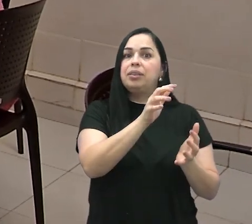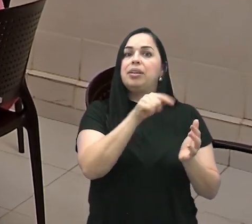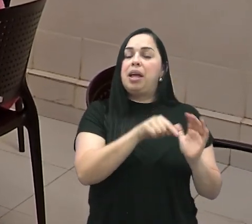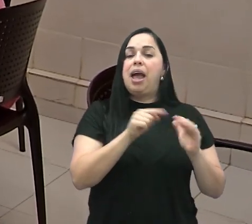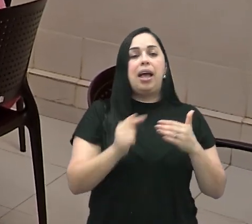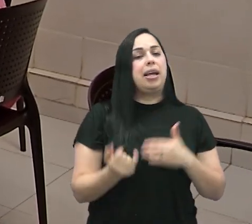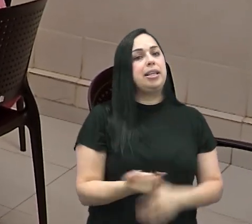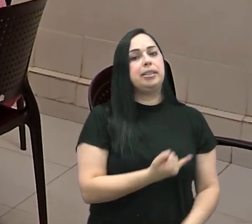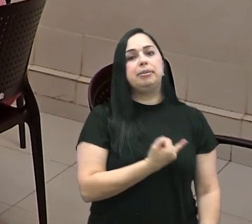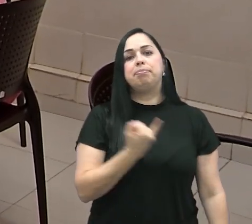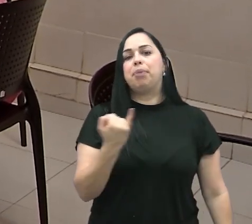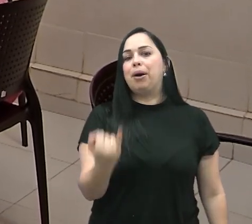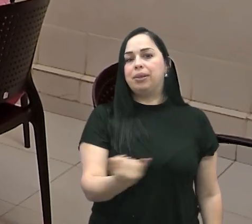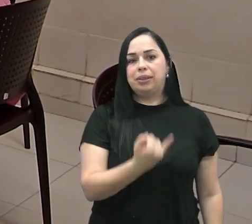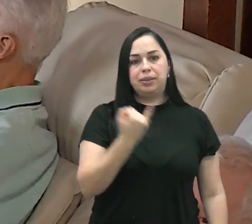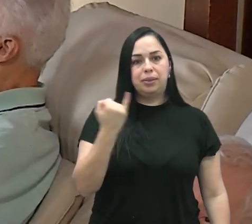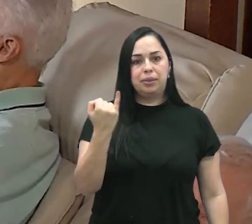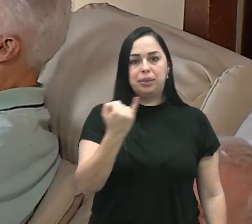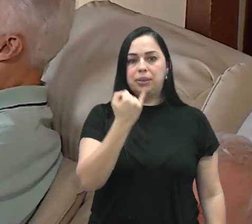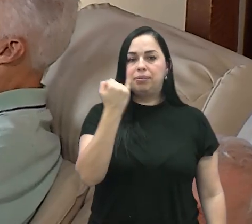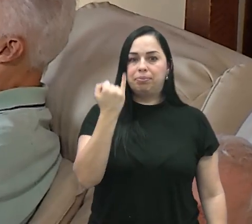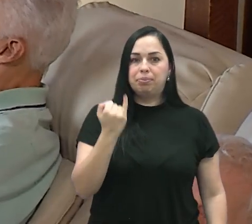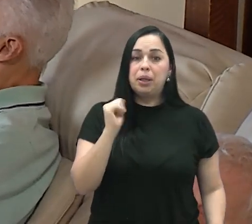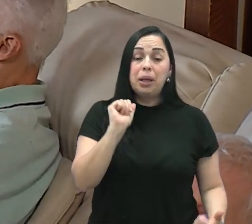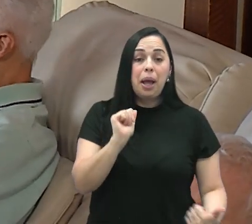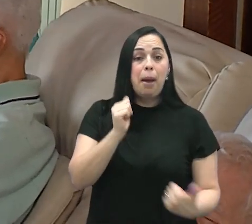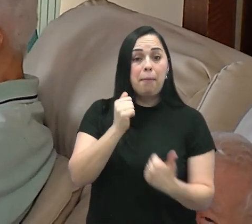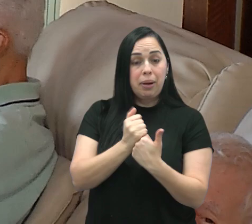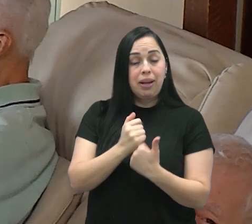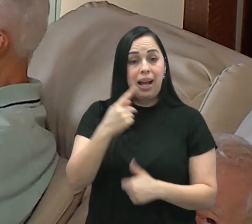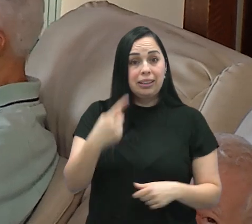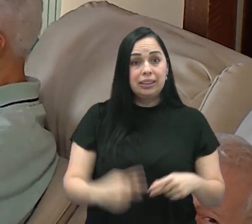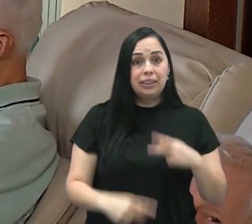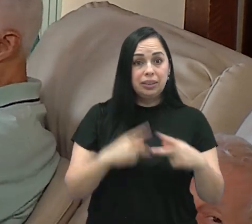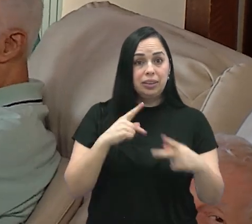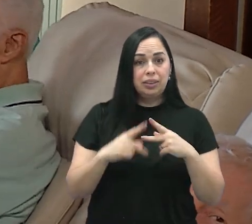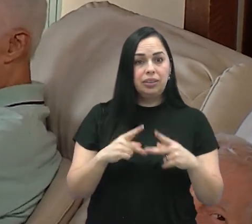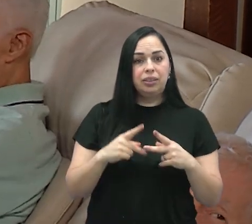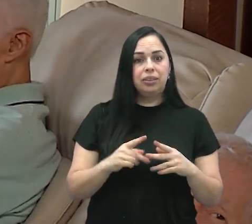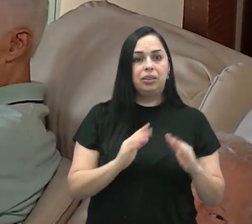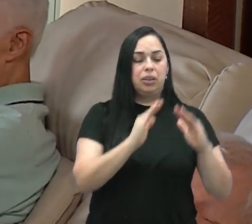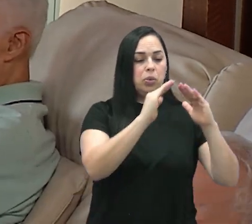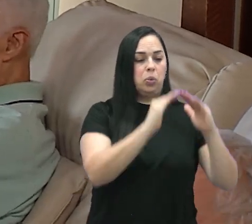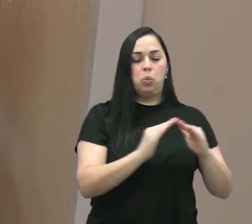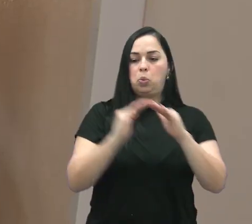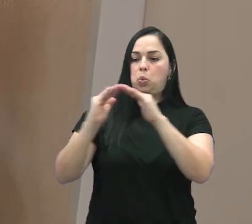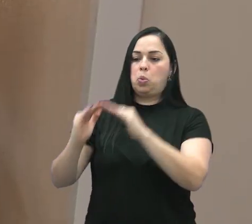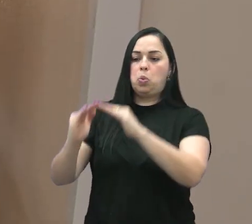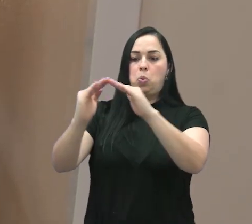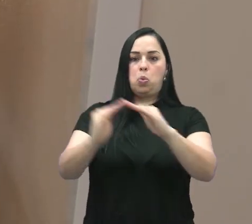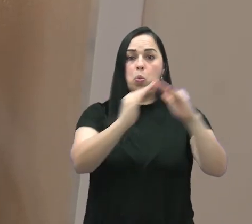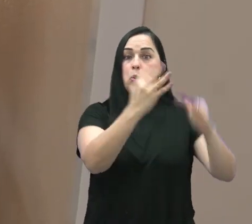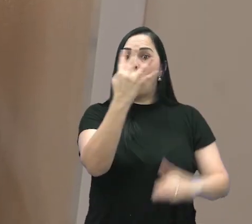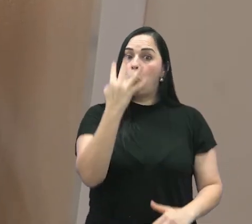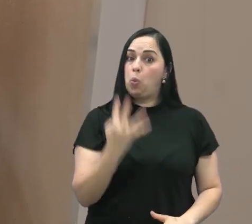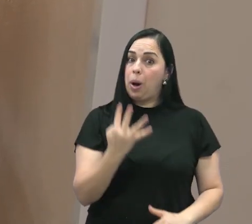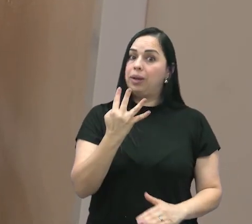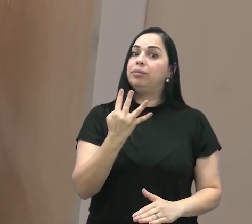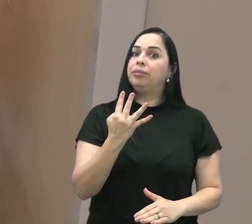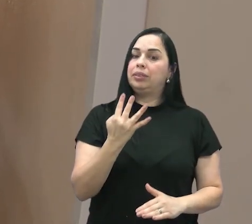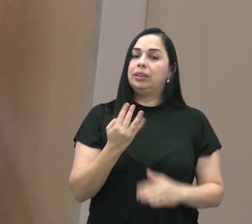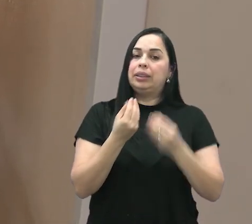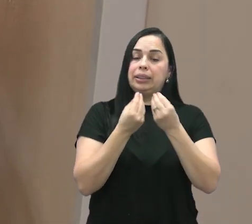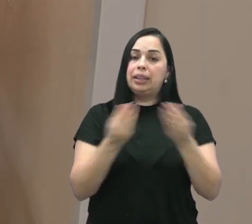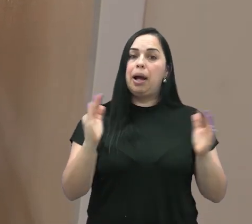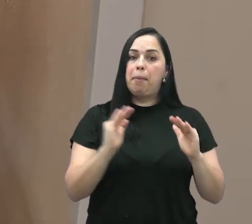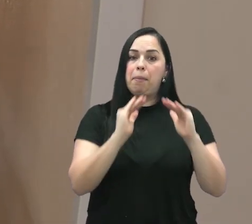longa permanência para os idosos exercem um papel fundamental na rede de apoio. Em São José, são